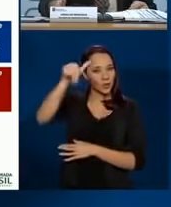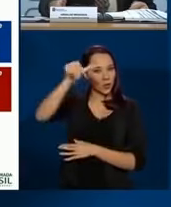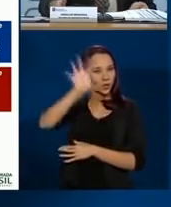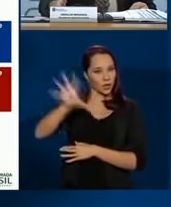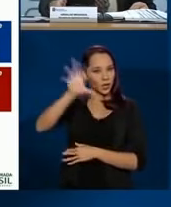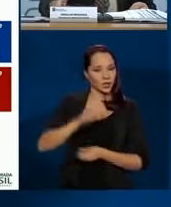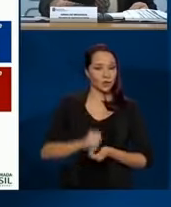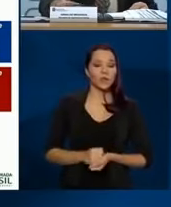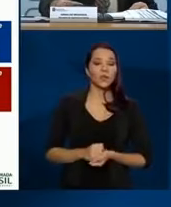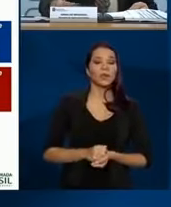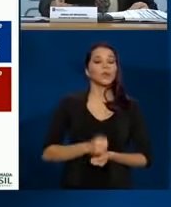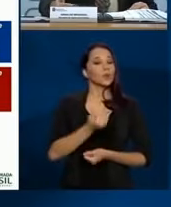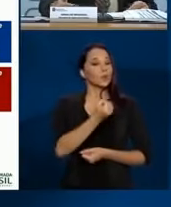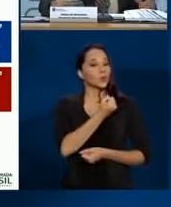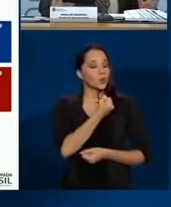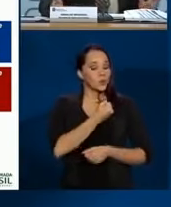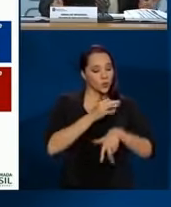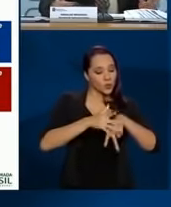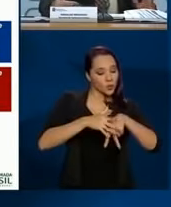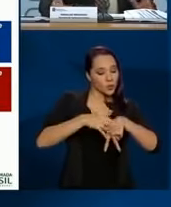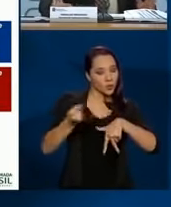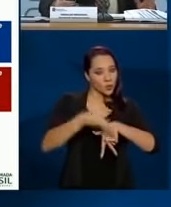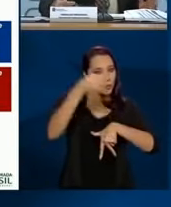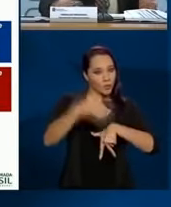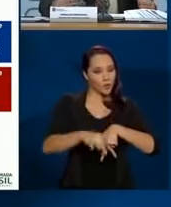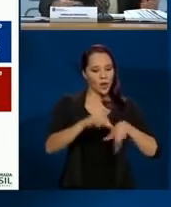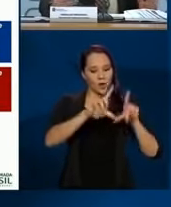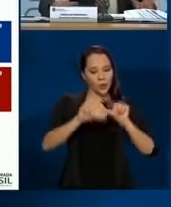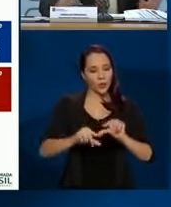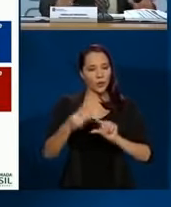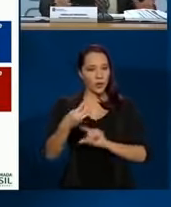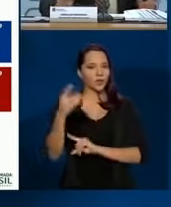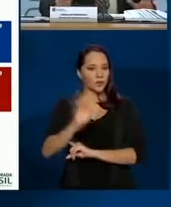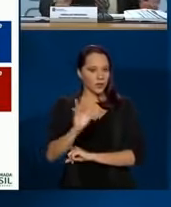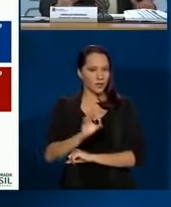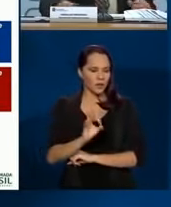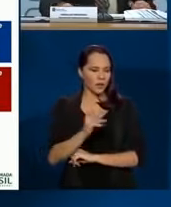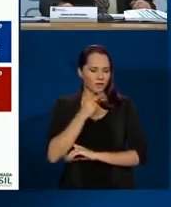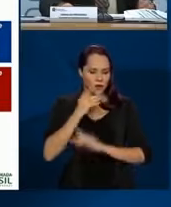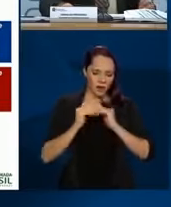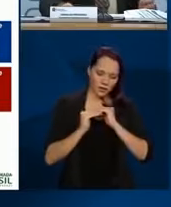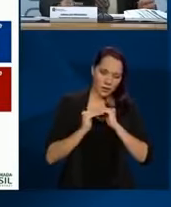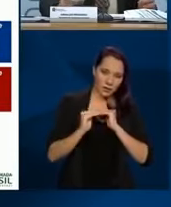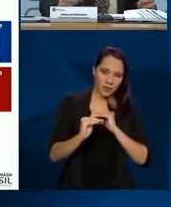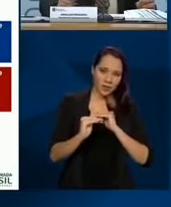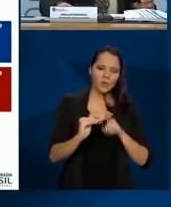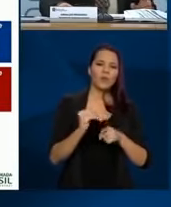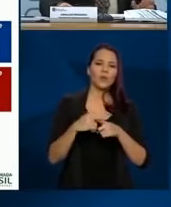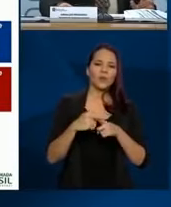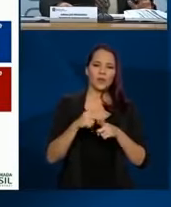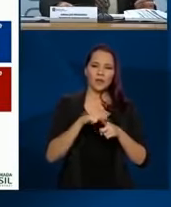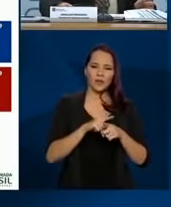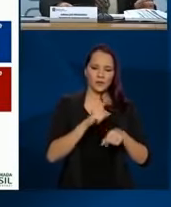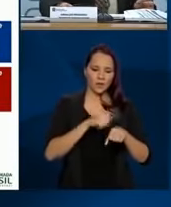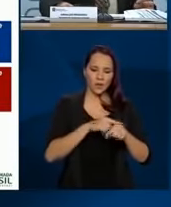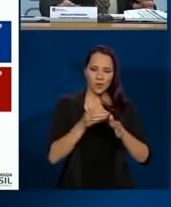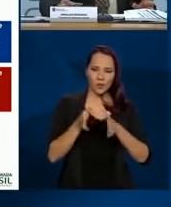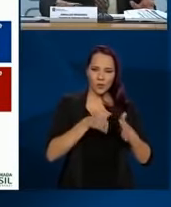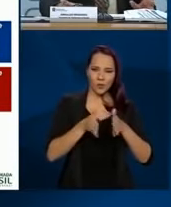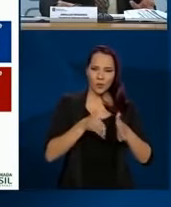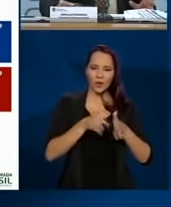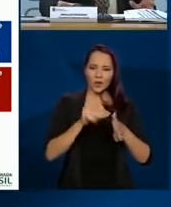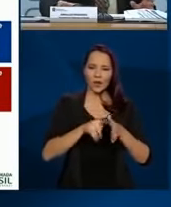número de casos, teve uma queda de 3%. A gente diz estabilização por conta do intervalo de confiança, que é